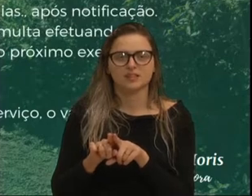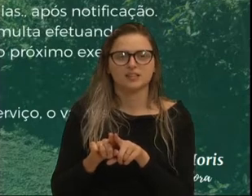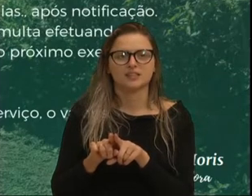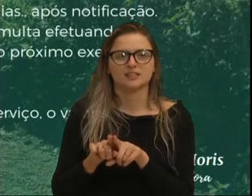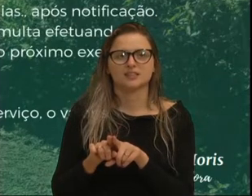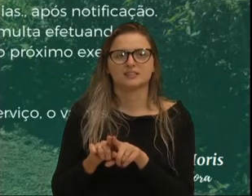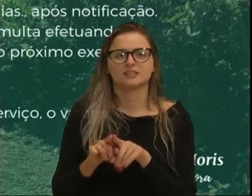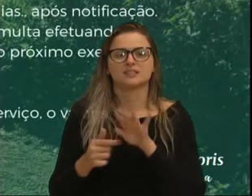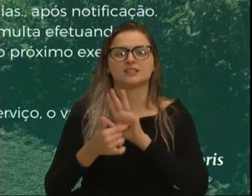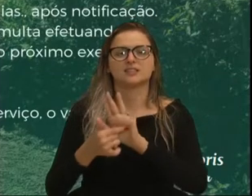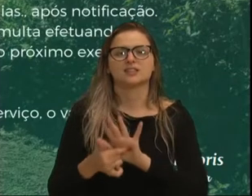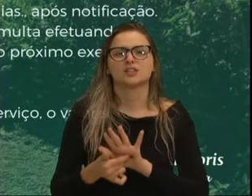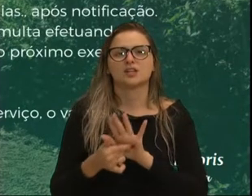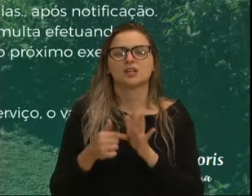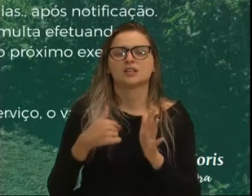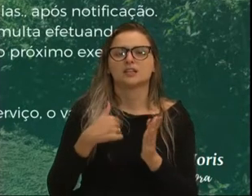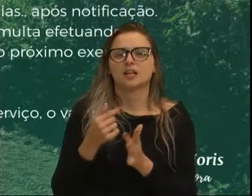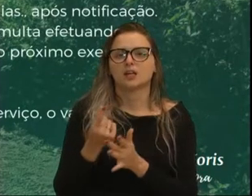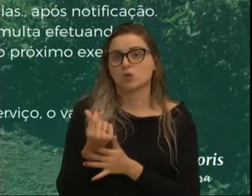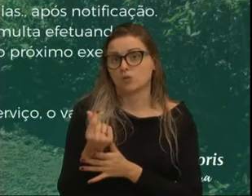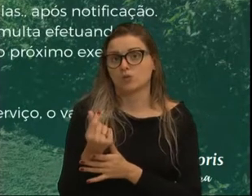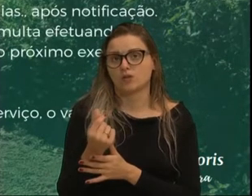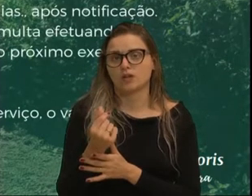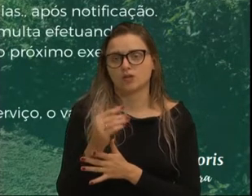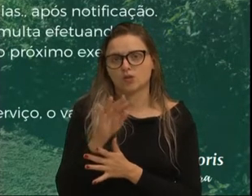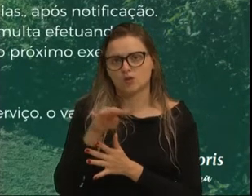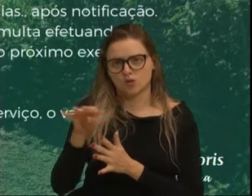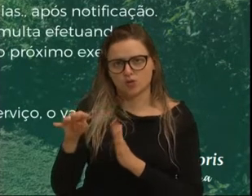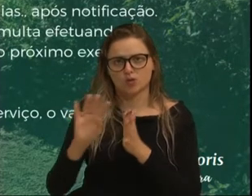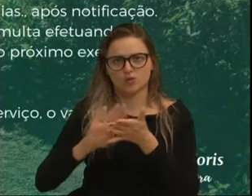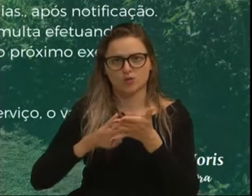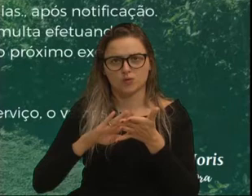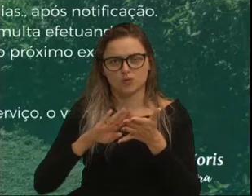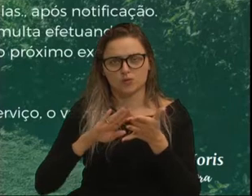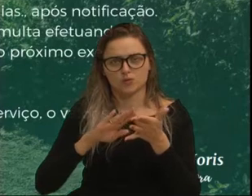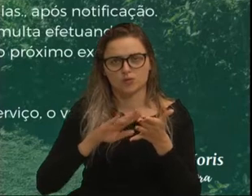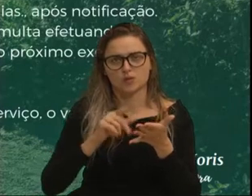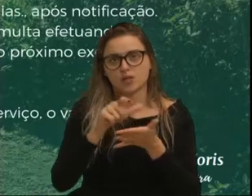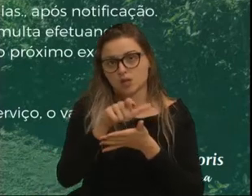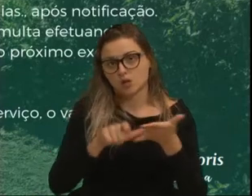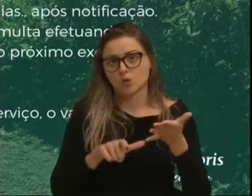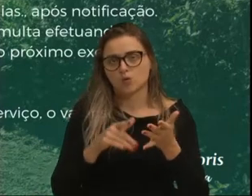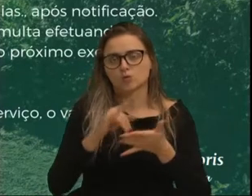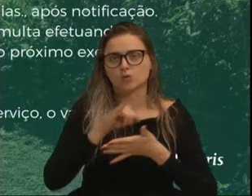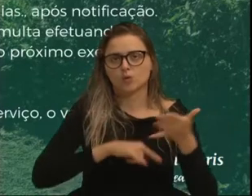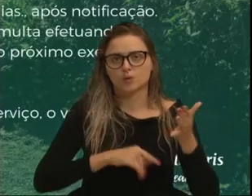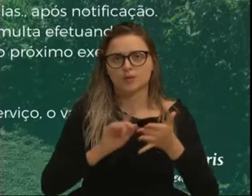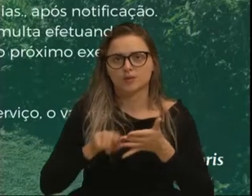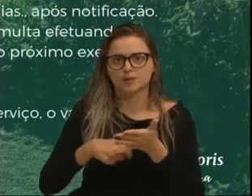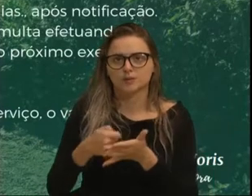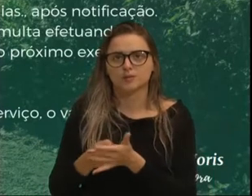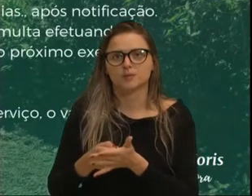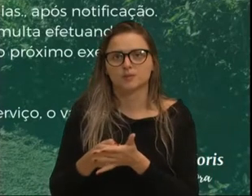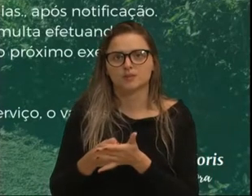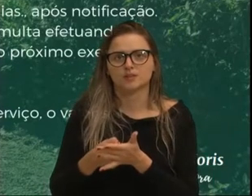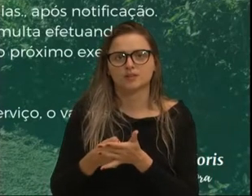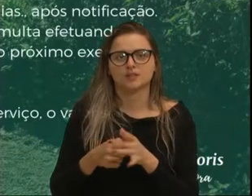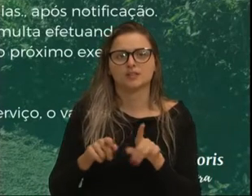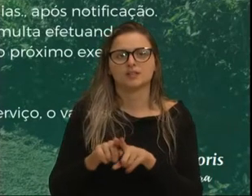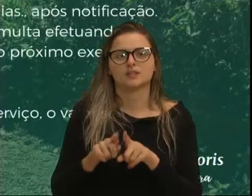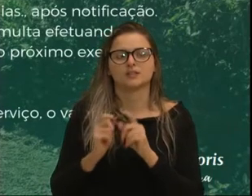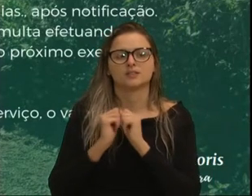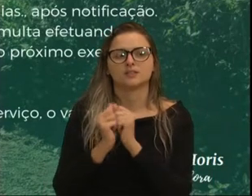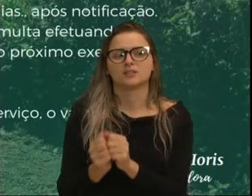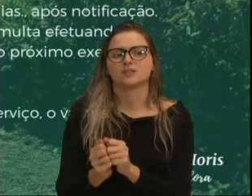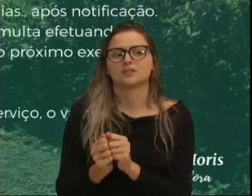o boleto para cobrar, no caso, pode pagar o boleto ou cobrar junto ao carnê